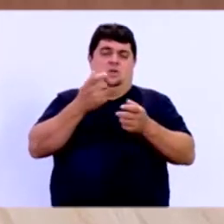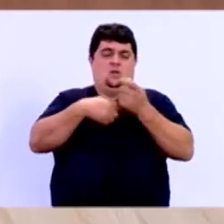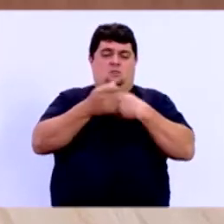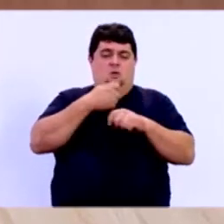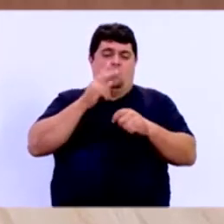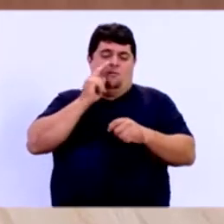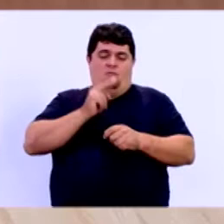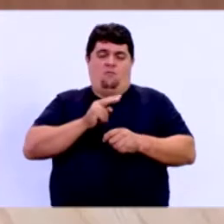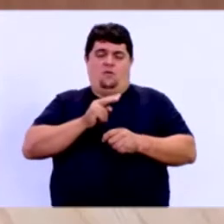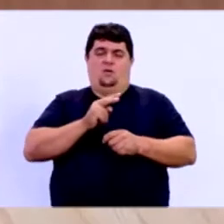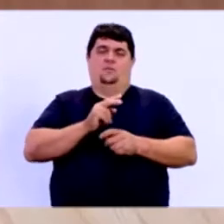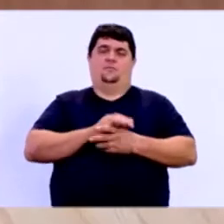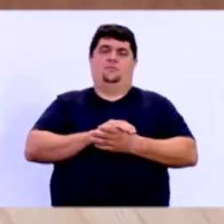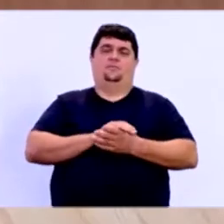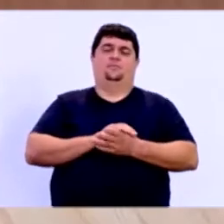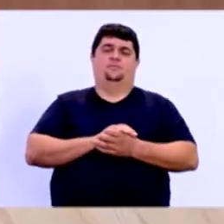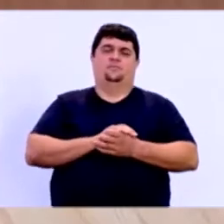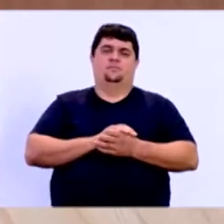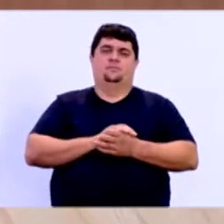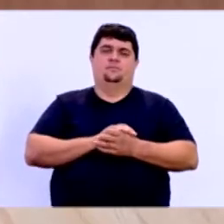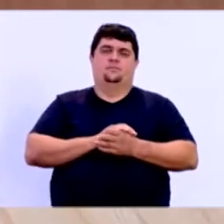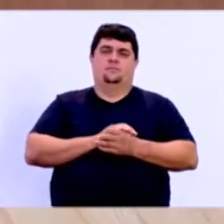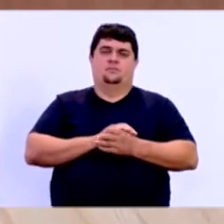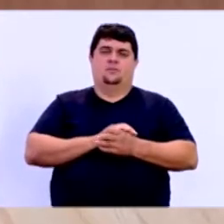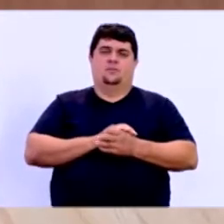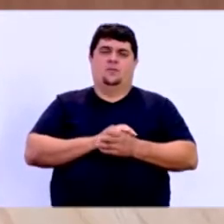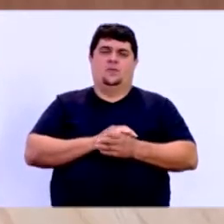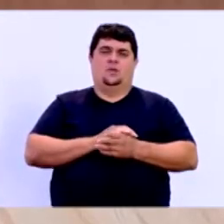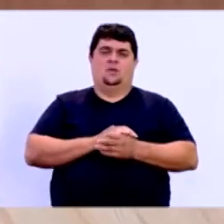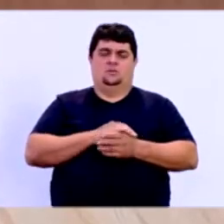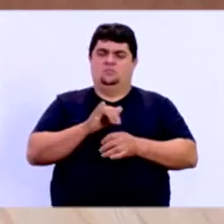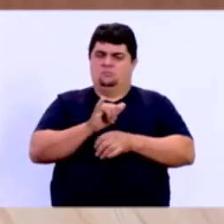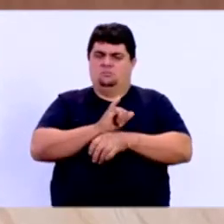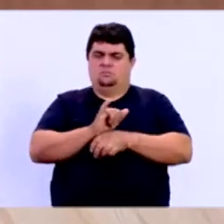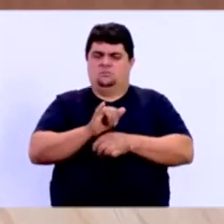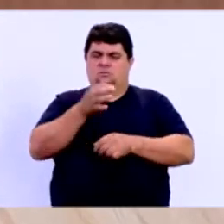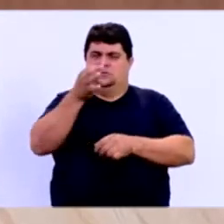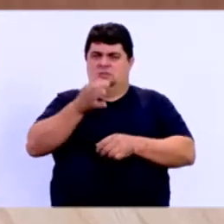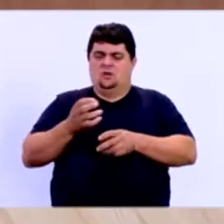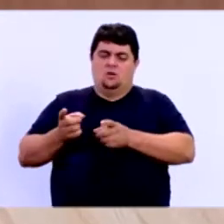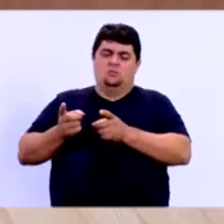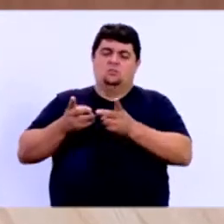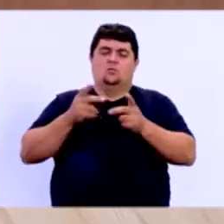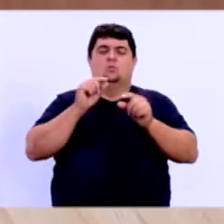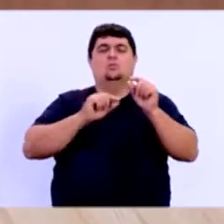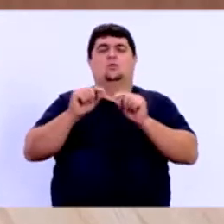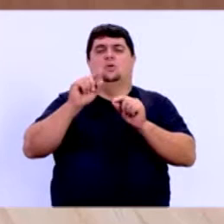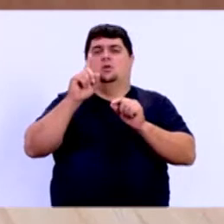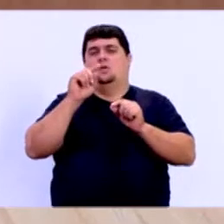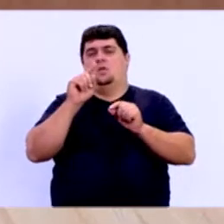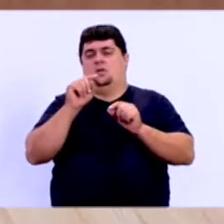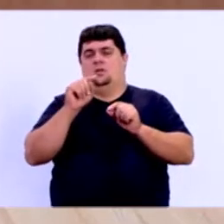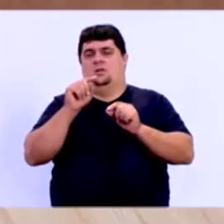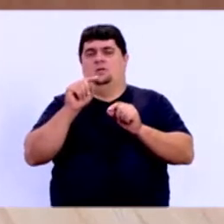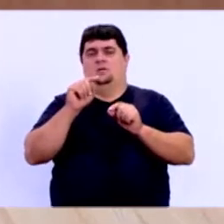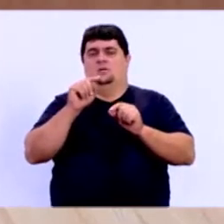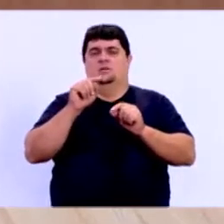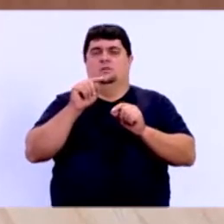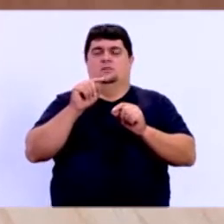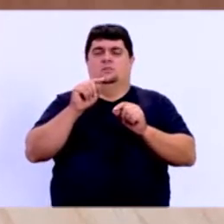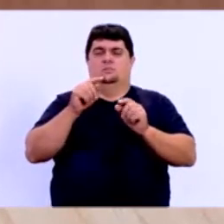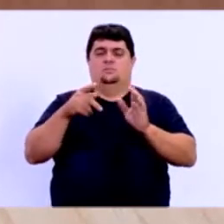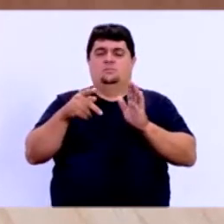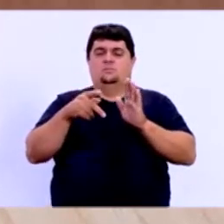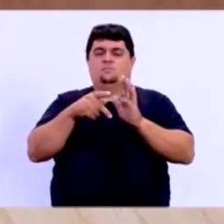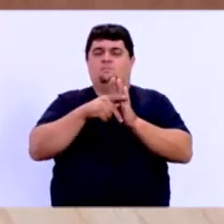administradores. A correta estratégia de venda das organizações, ela está diretamente